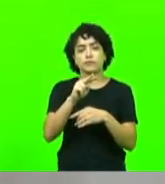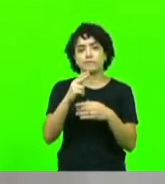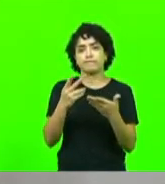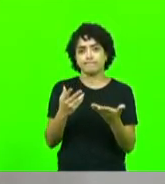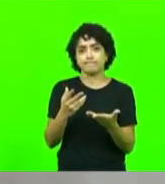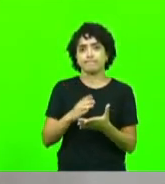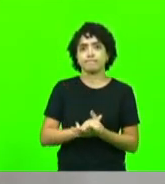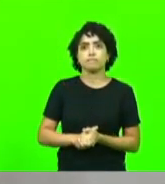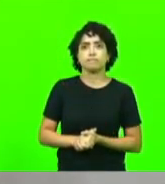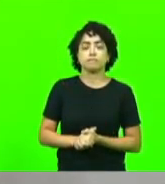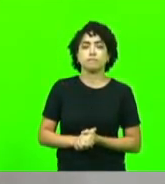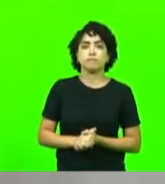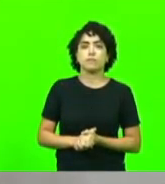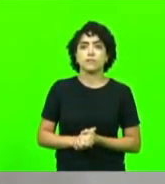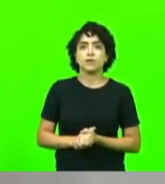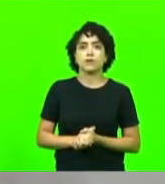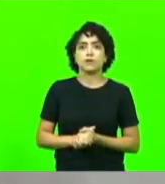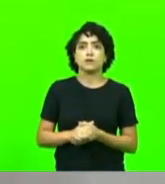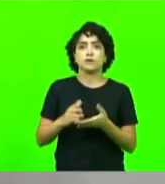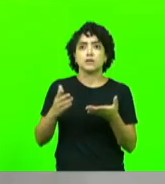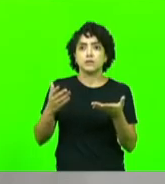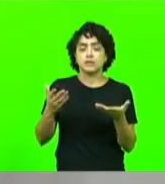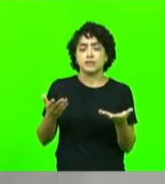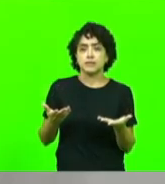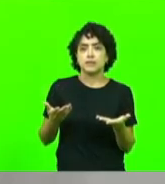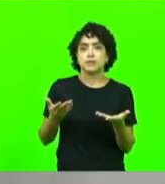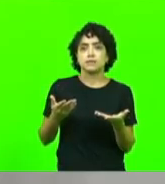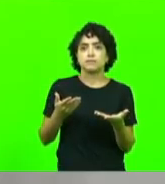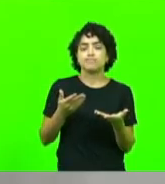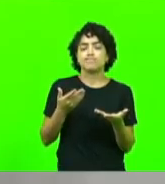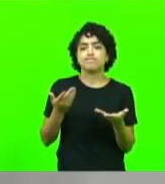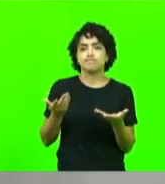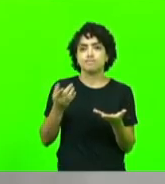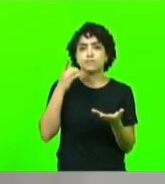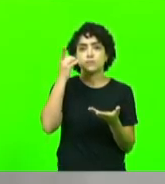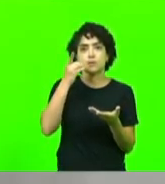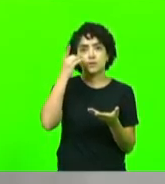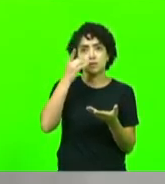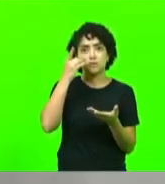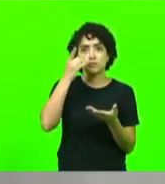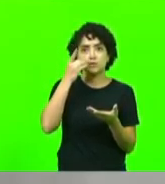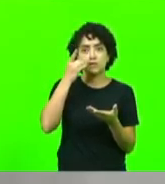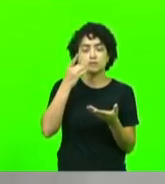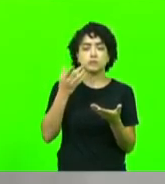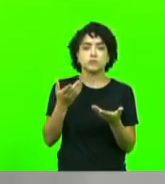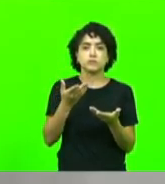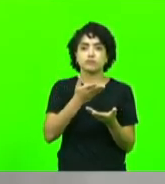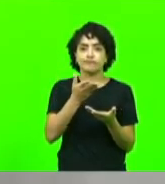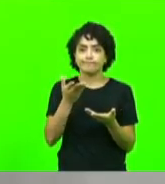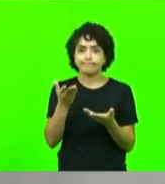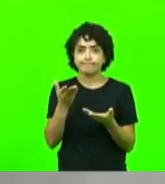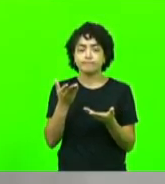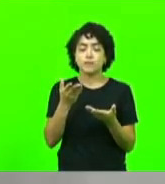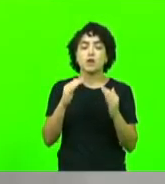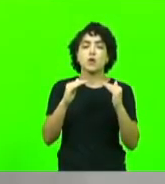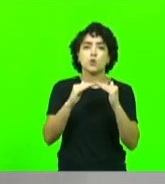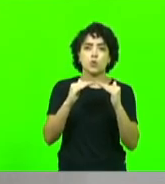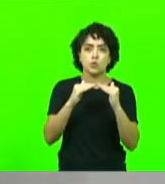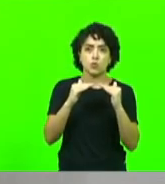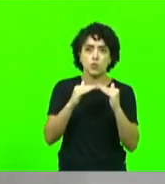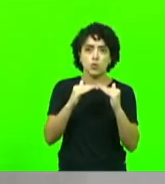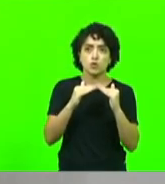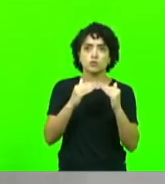Gaspar. E dizer, deputado, que eu concordo com o senhor quando o senhor